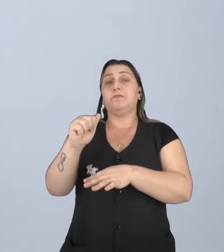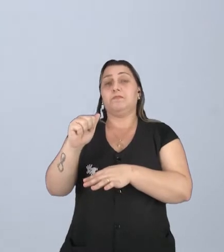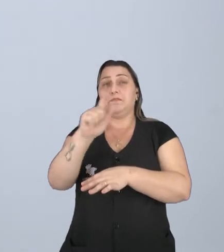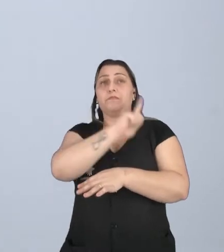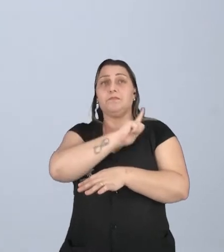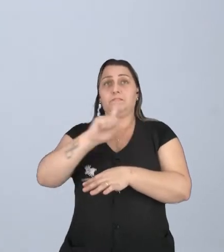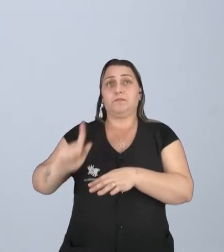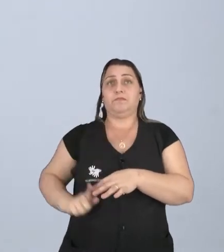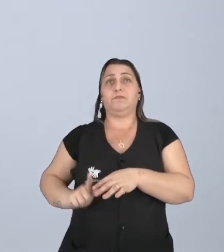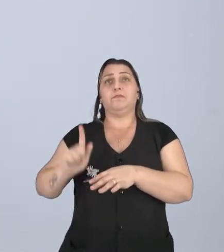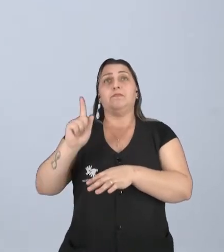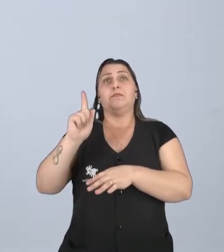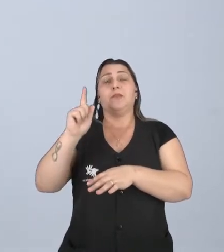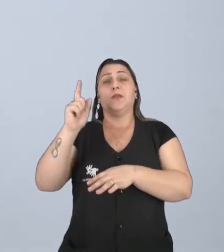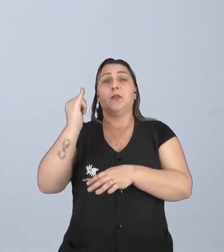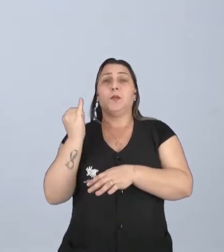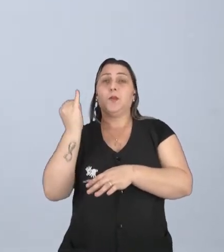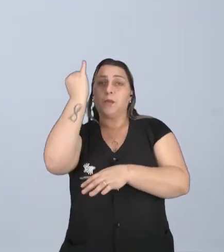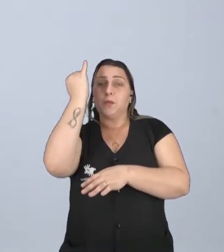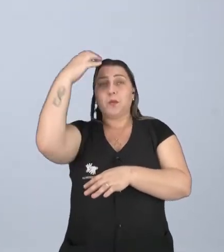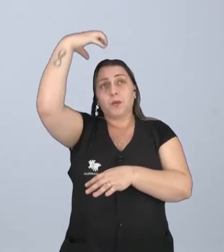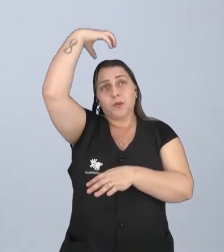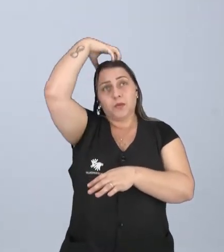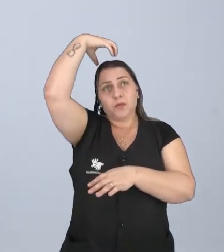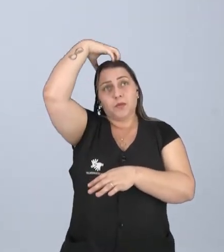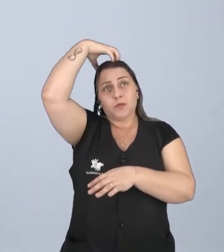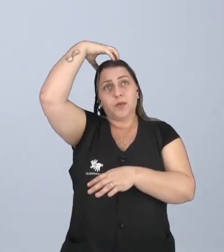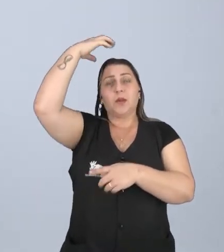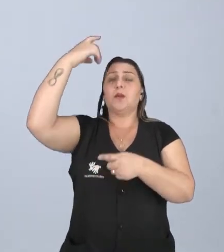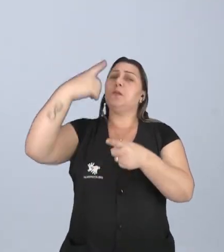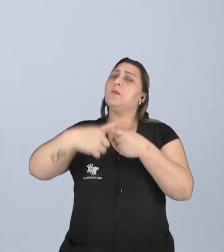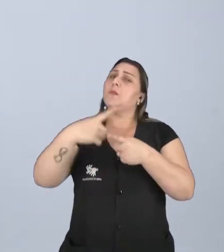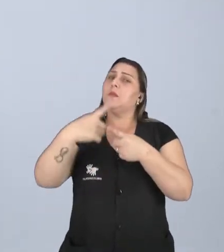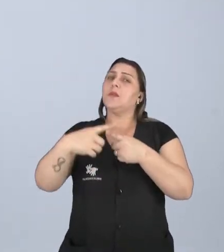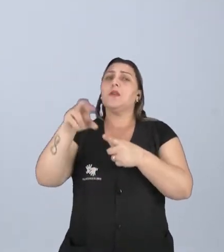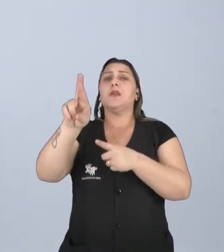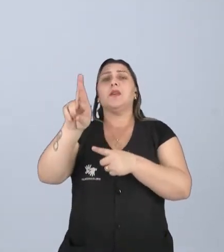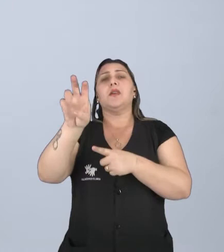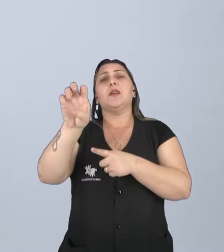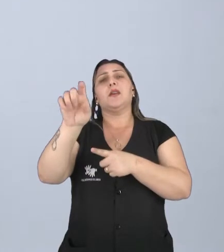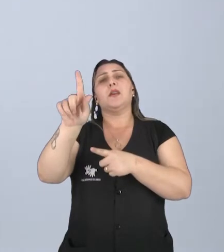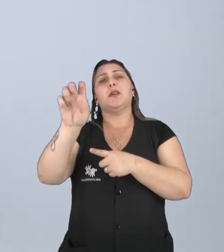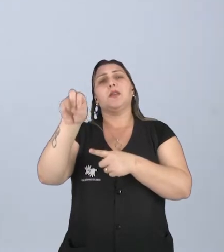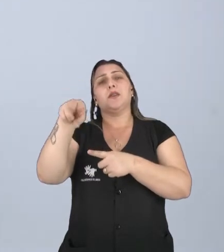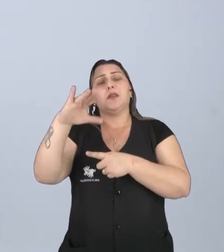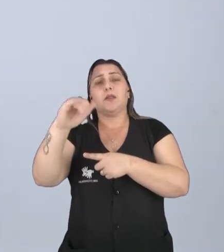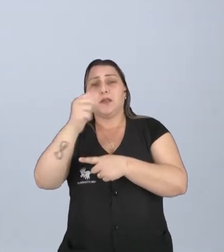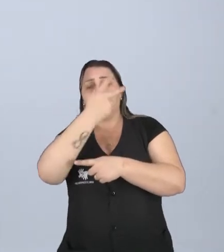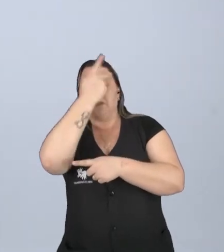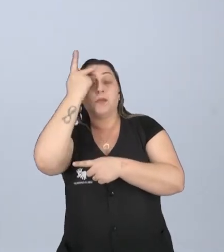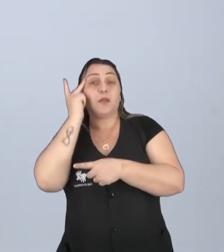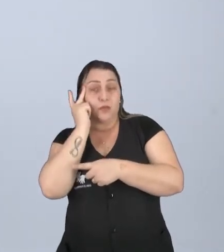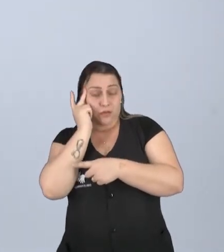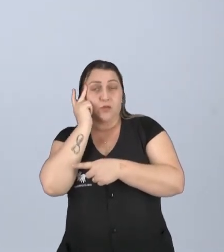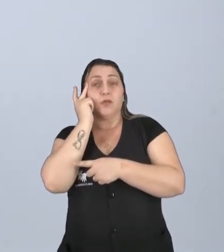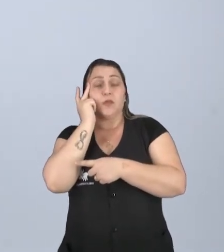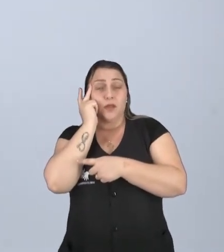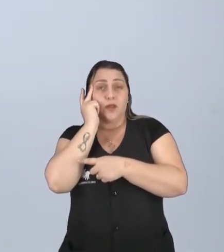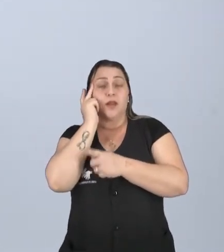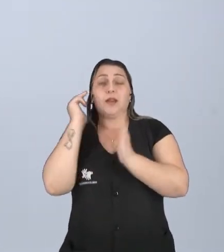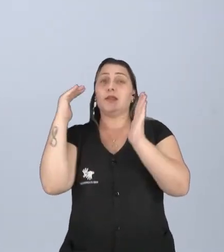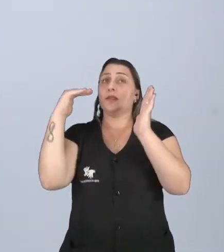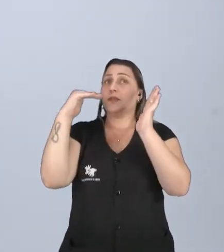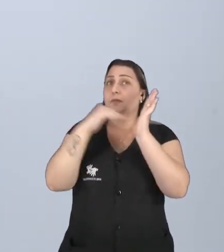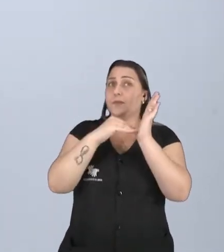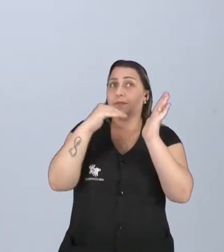governar, então, o império, né? Por que regência, pessoal? Pessoas que vão reger